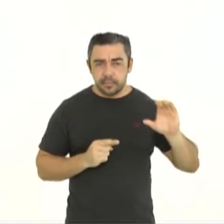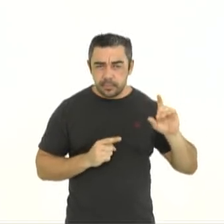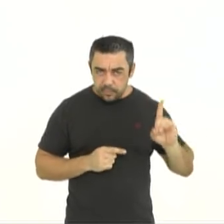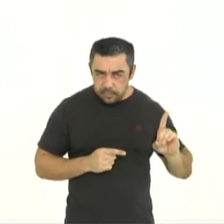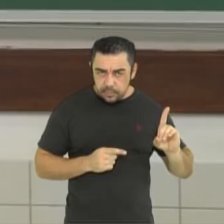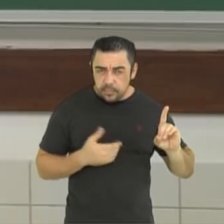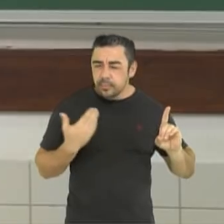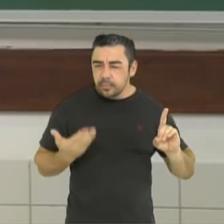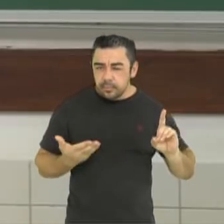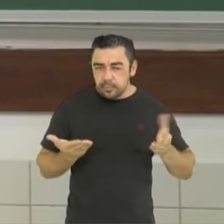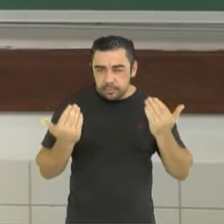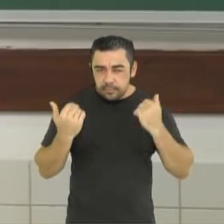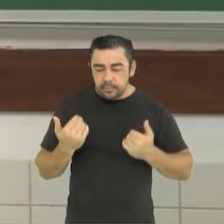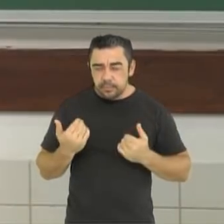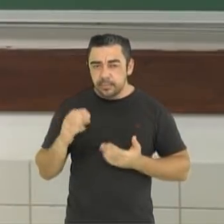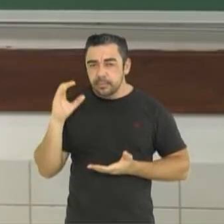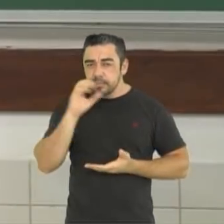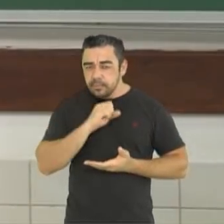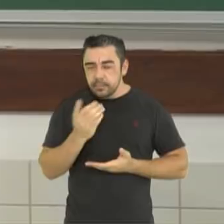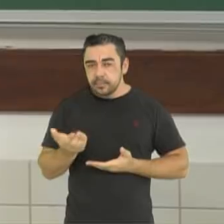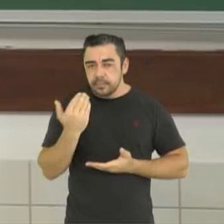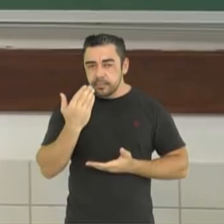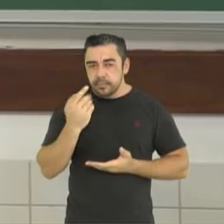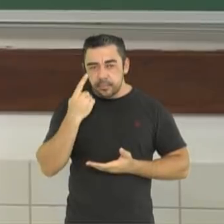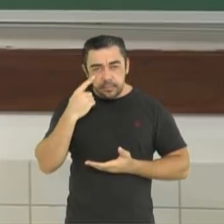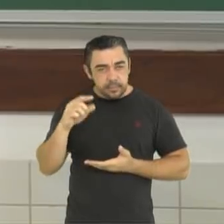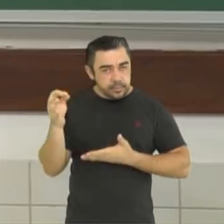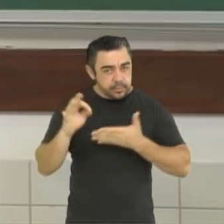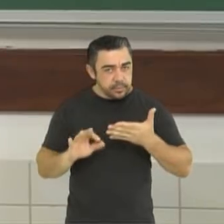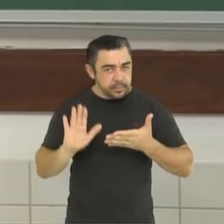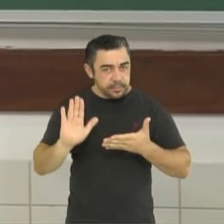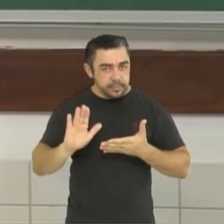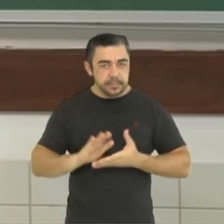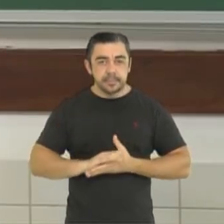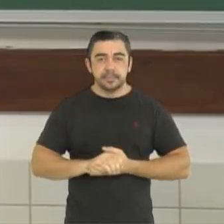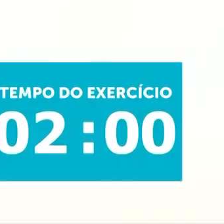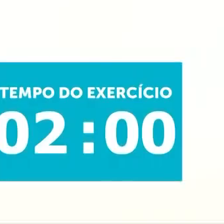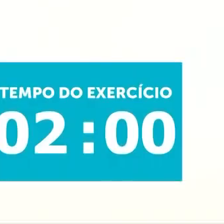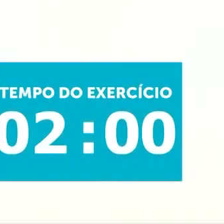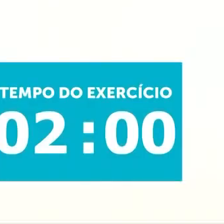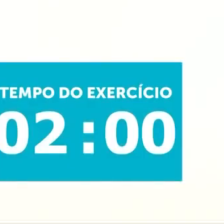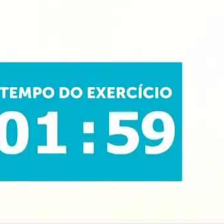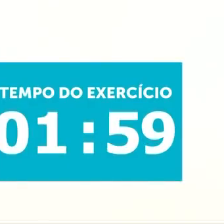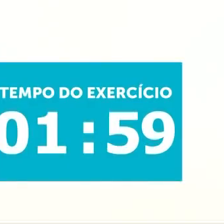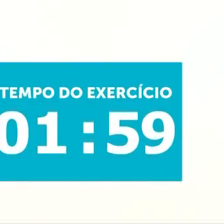ou D? Vamos lá? Rapidinho, e a professora já volta para corrigir para vocês.